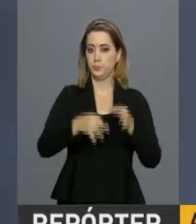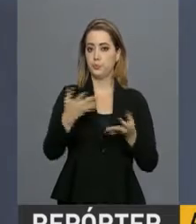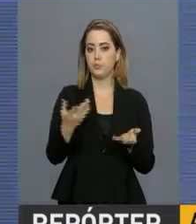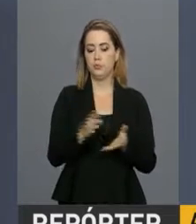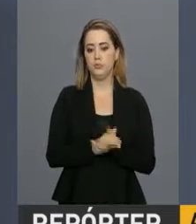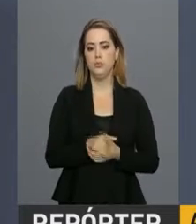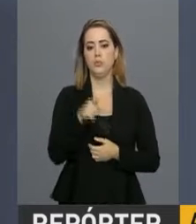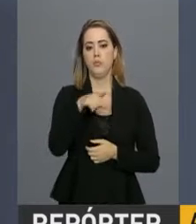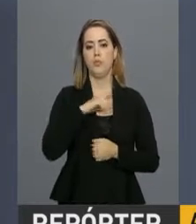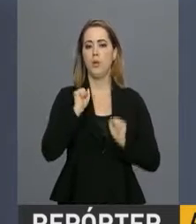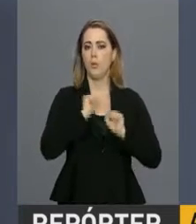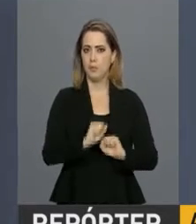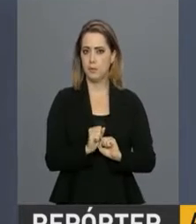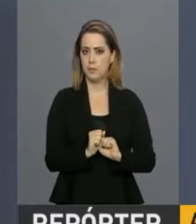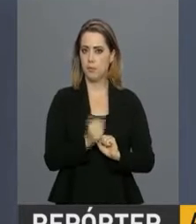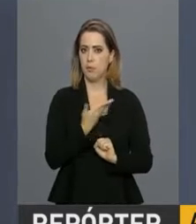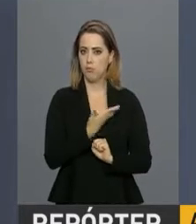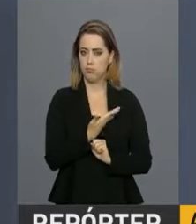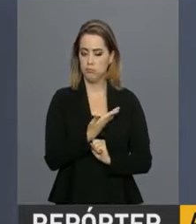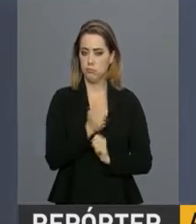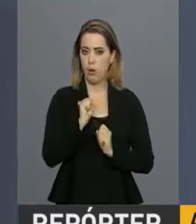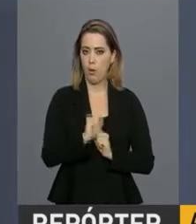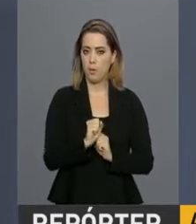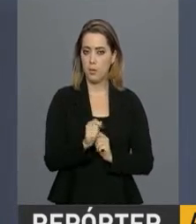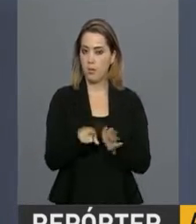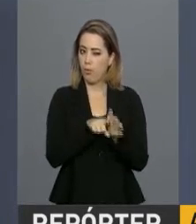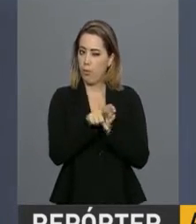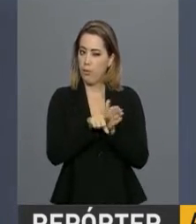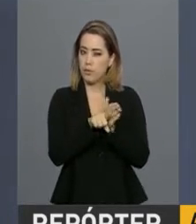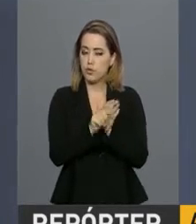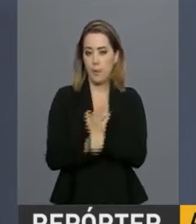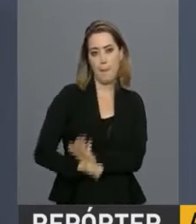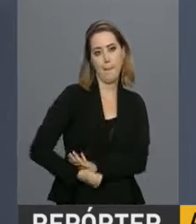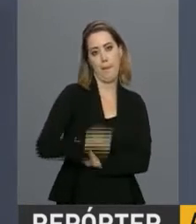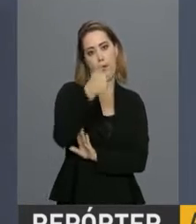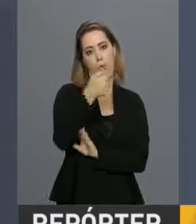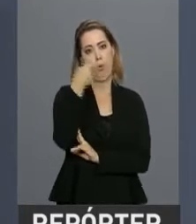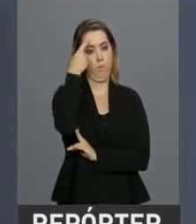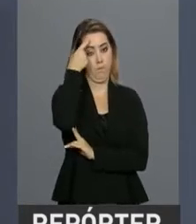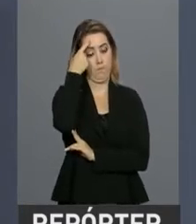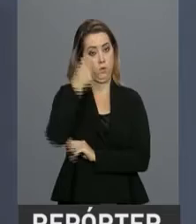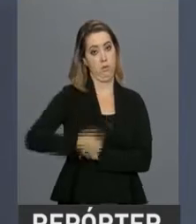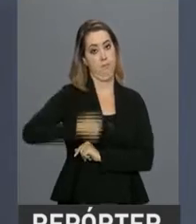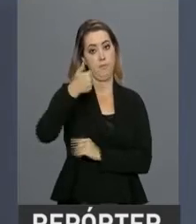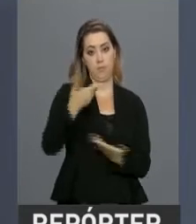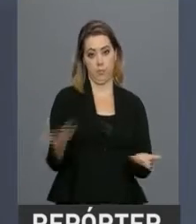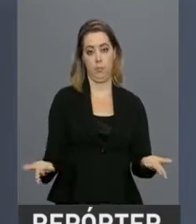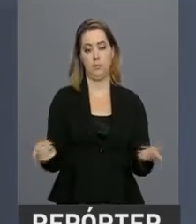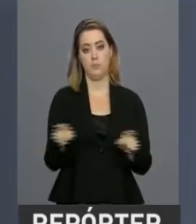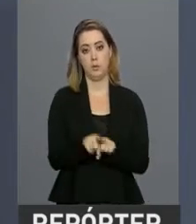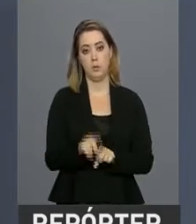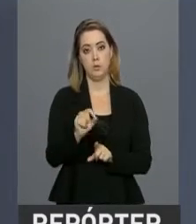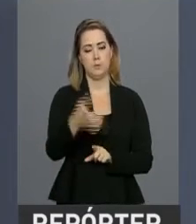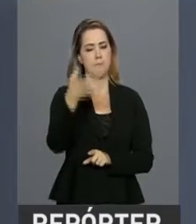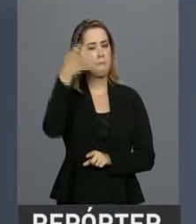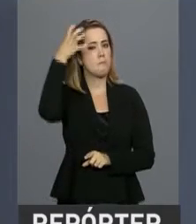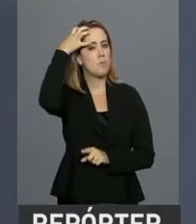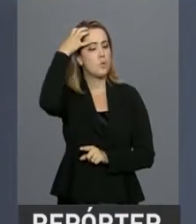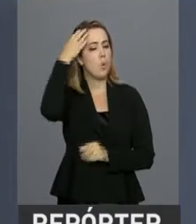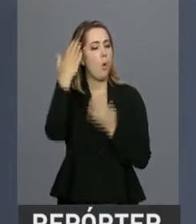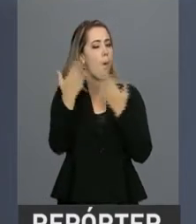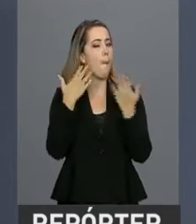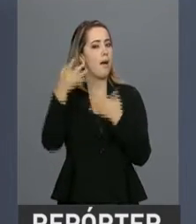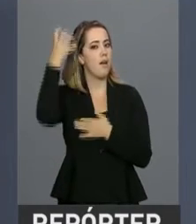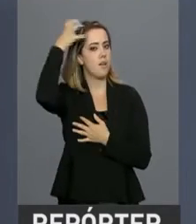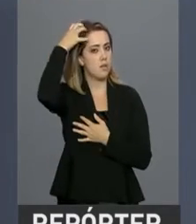o MEPOL vai permitir uma investigação mais inteligente. Será um grande cérebro, é um